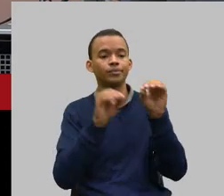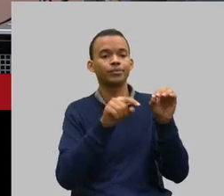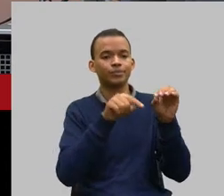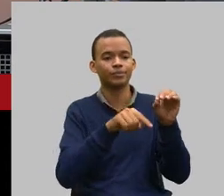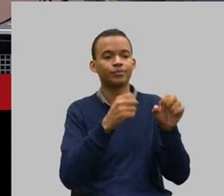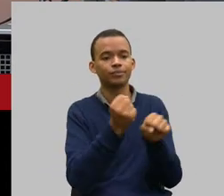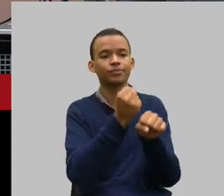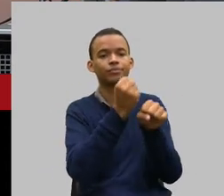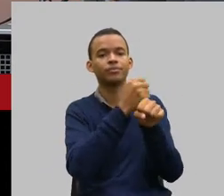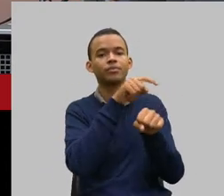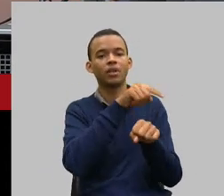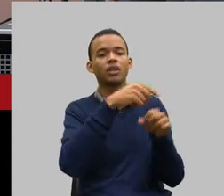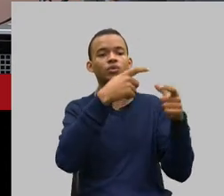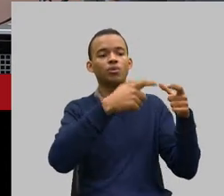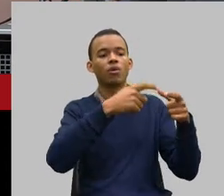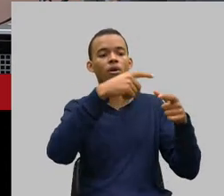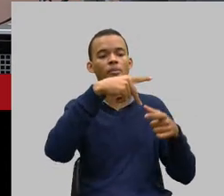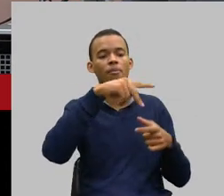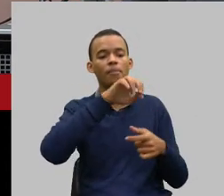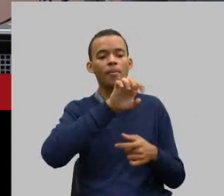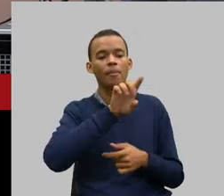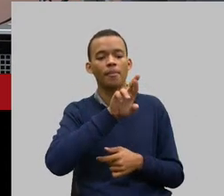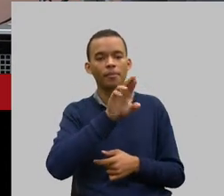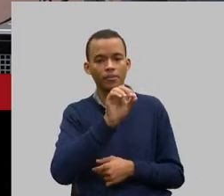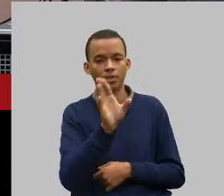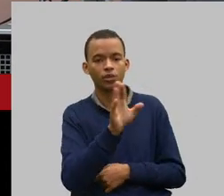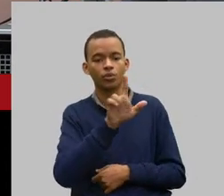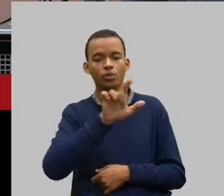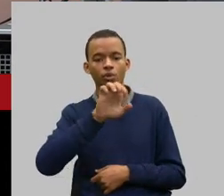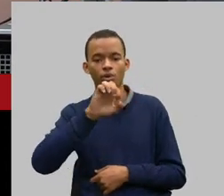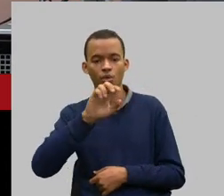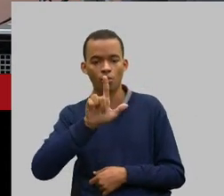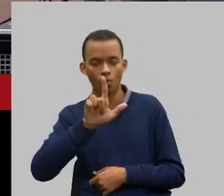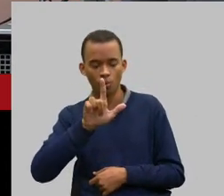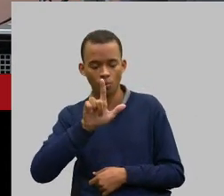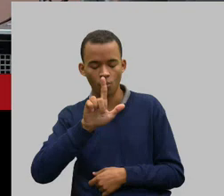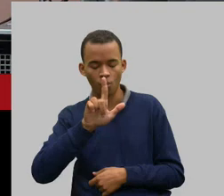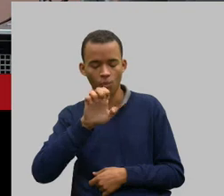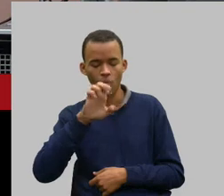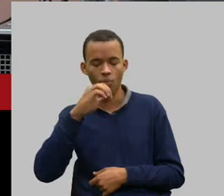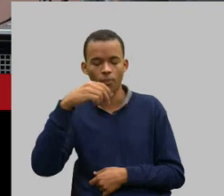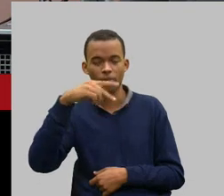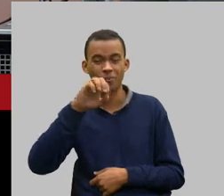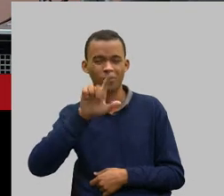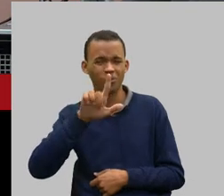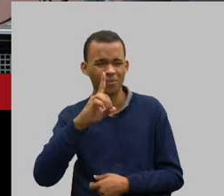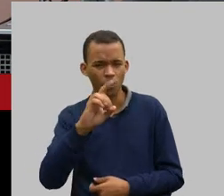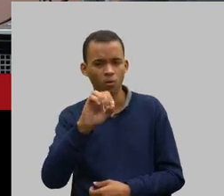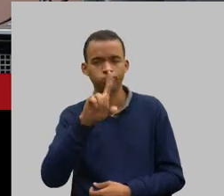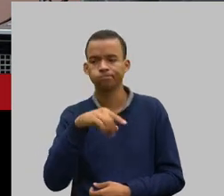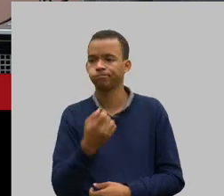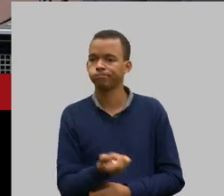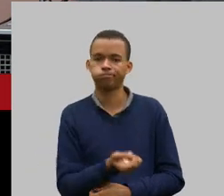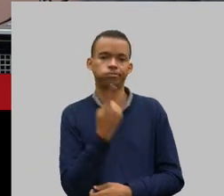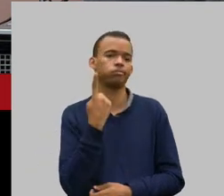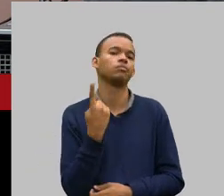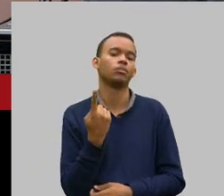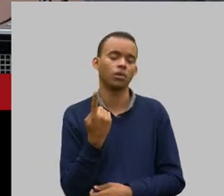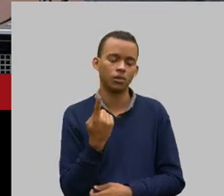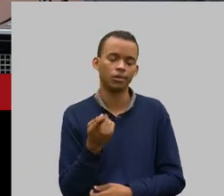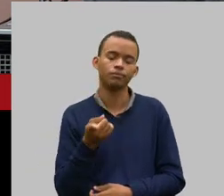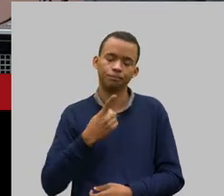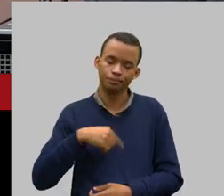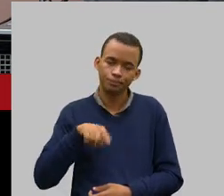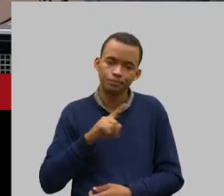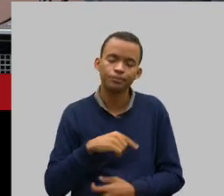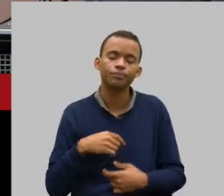em Pedro Leopoldo um absurdo que foi feito um absurdo eh mas a gente tá aí para trabalhar para